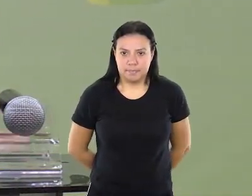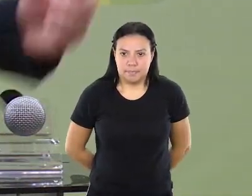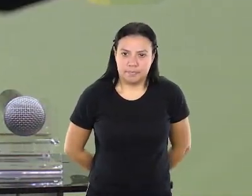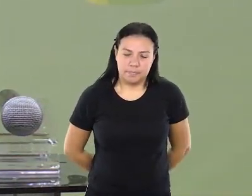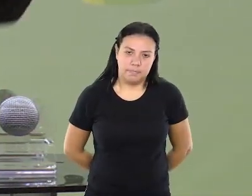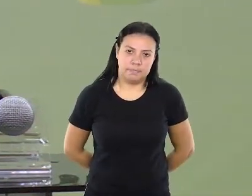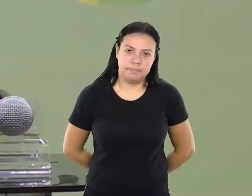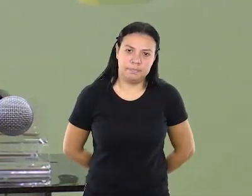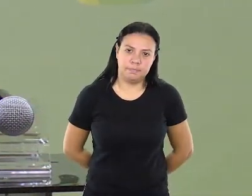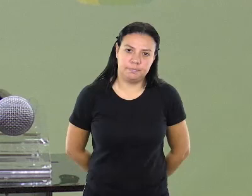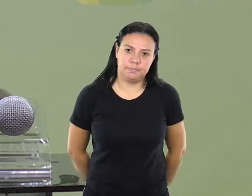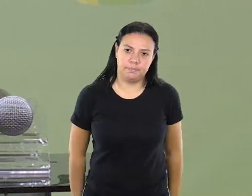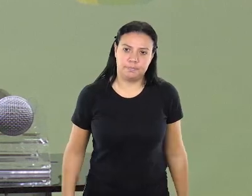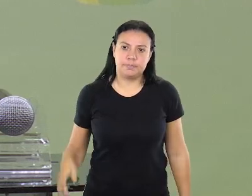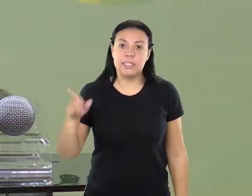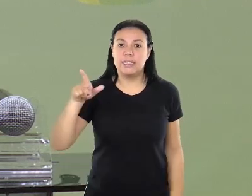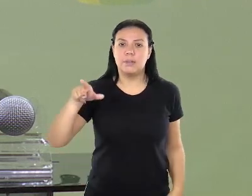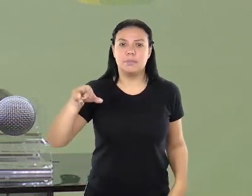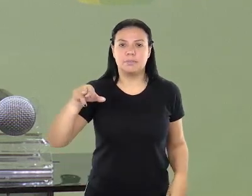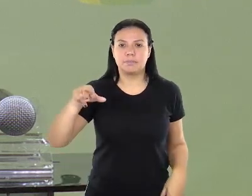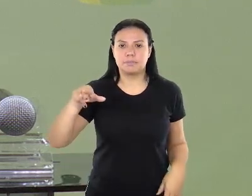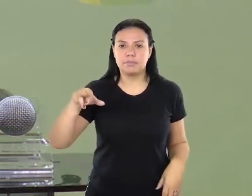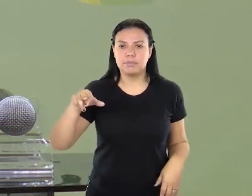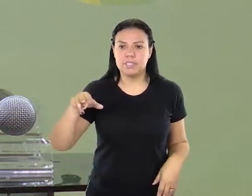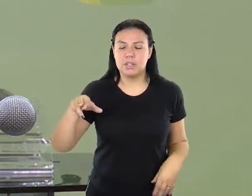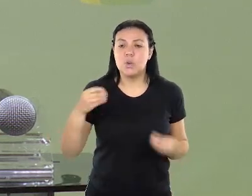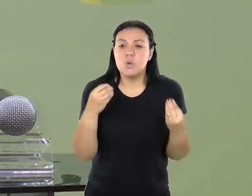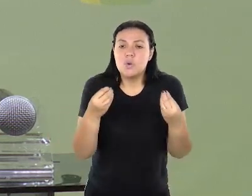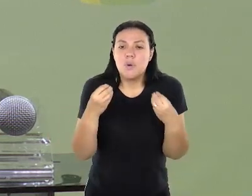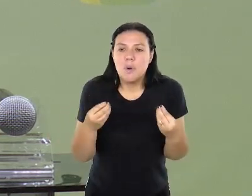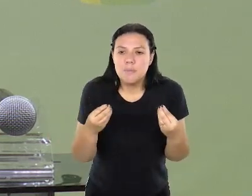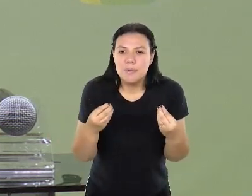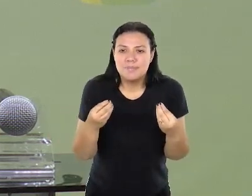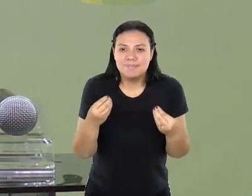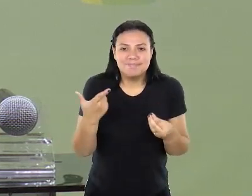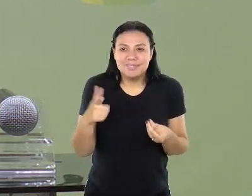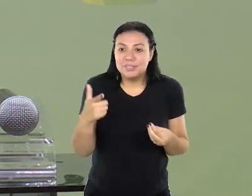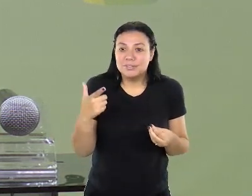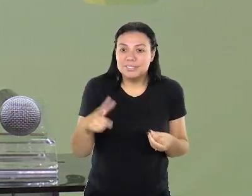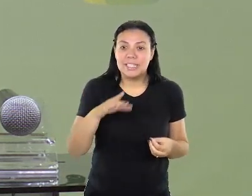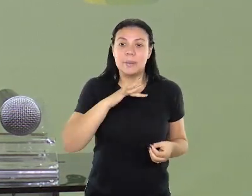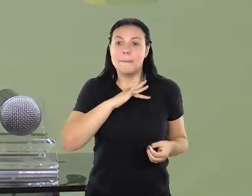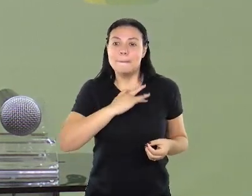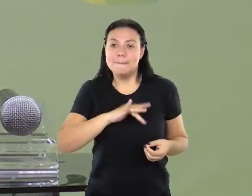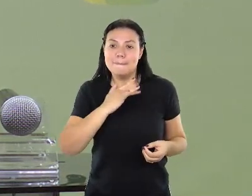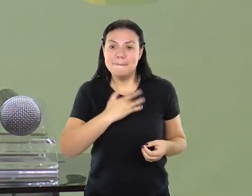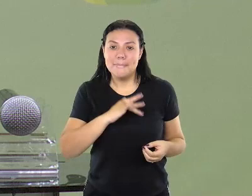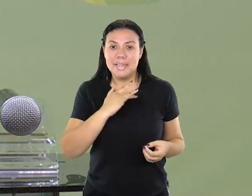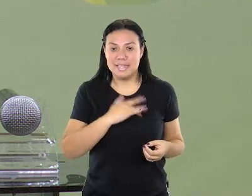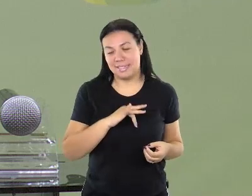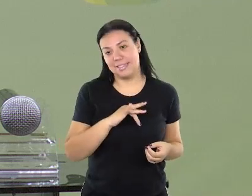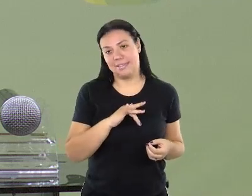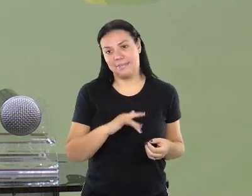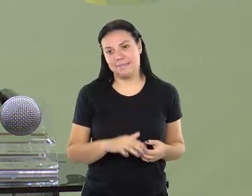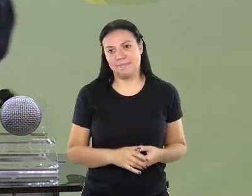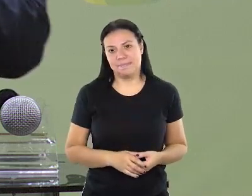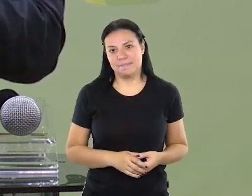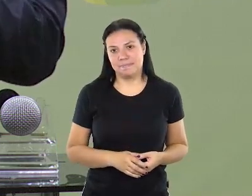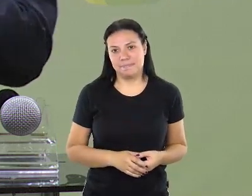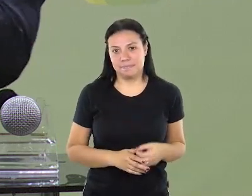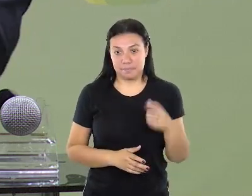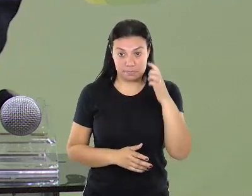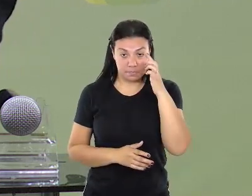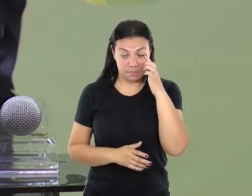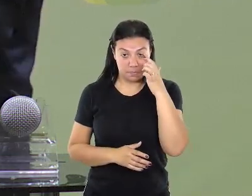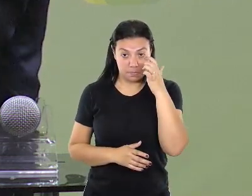né? Irmãos, não hei de eu ter compaixão. Veja que aqui é o mesmo sentimento que se aplica a Jesus Cristo